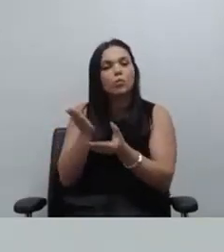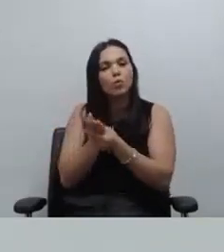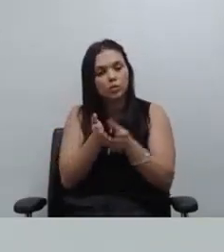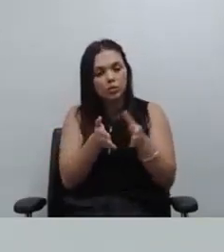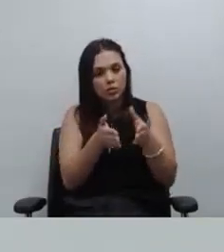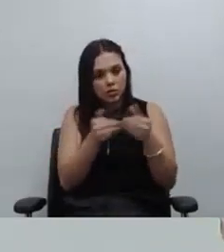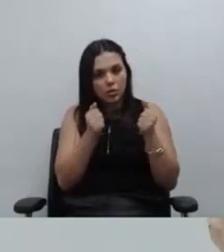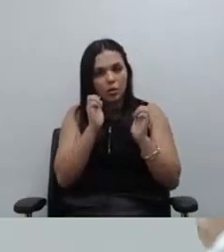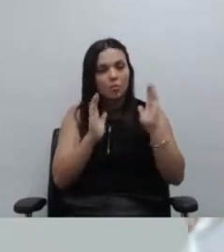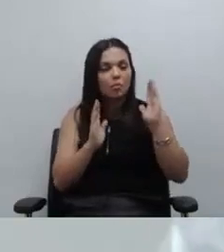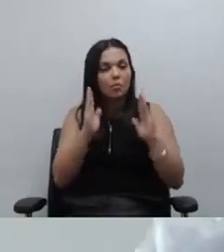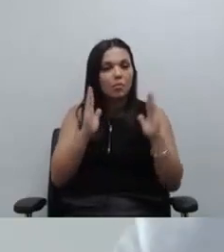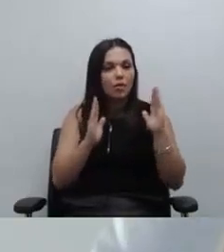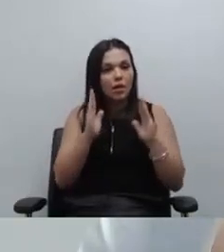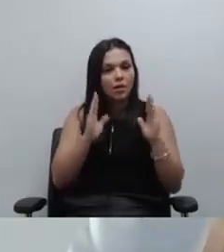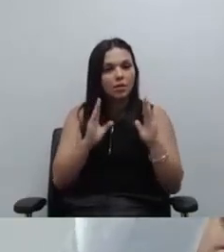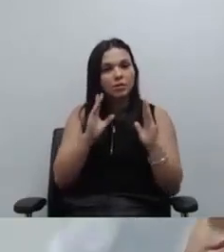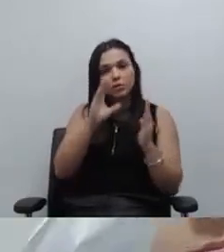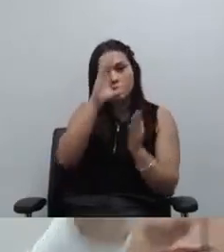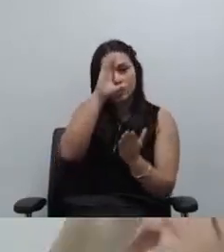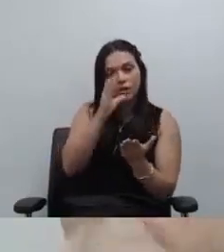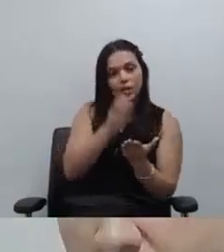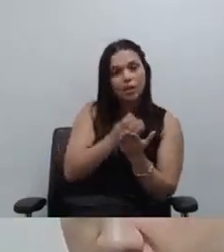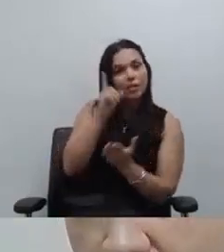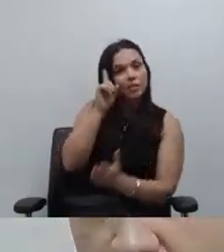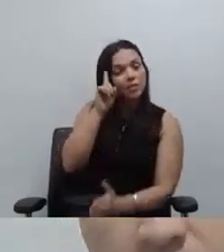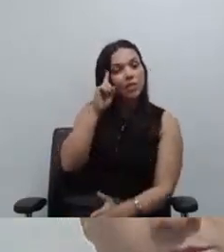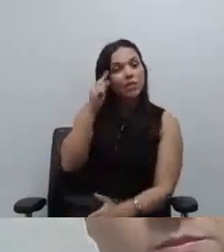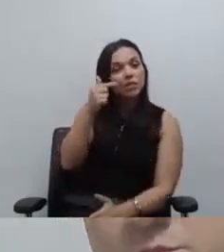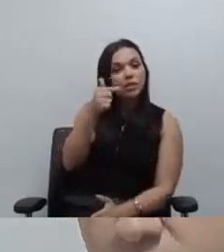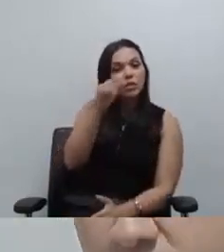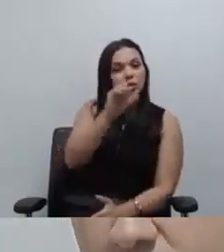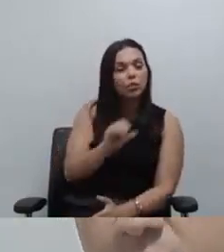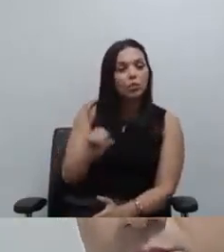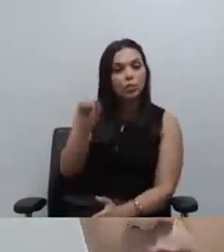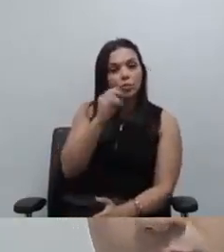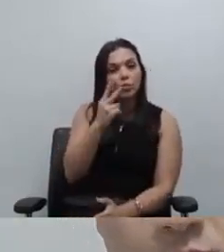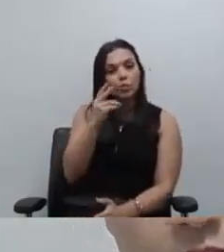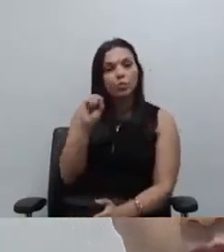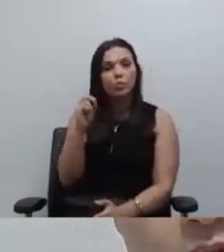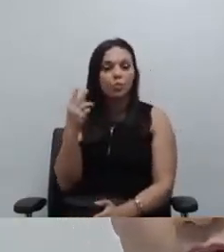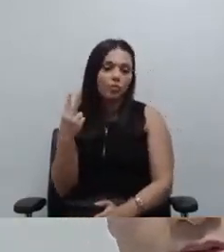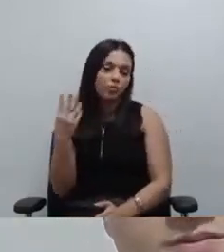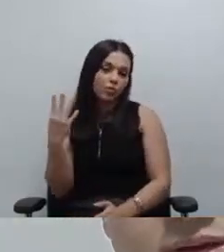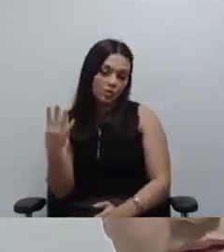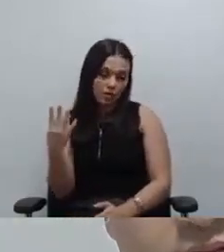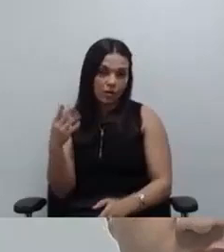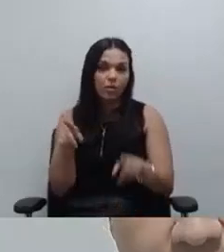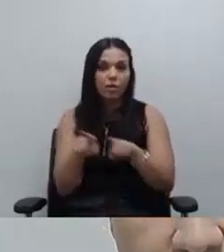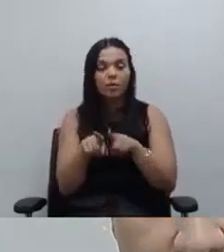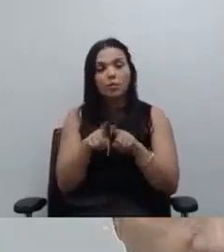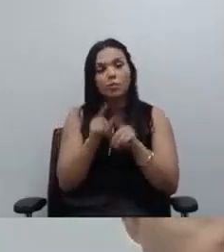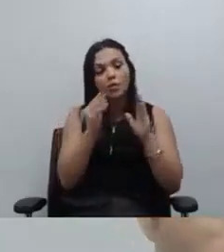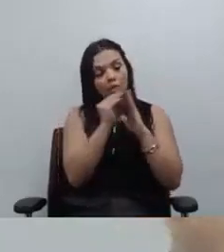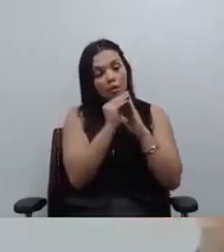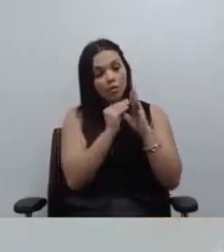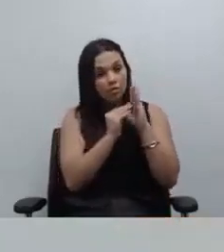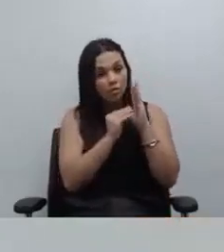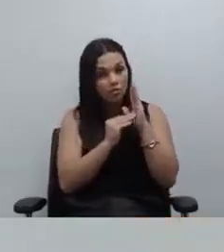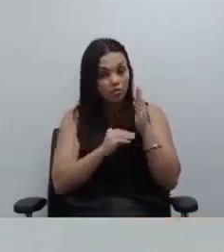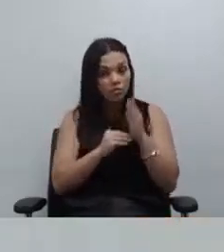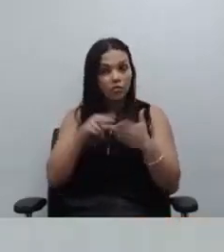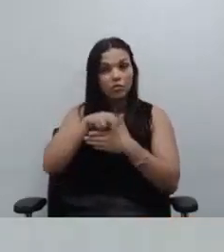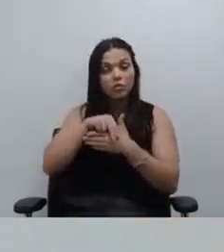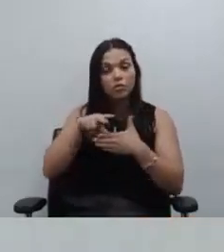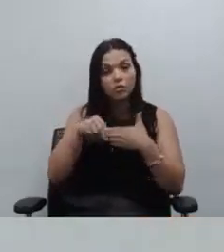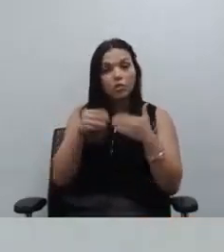pedido, com prazo final para depósito da tese em 7 de outubro de 2024. Conforme também consta da ficha do aluno anexada